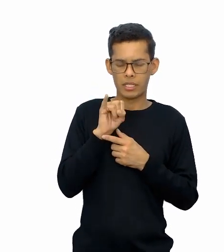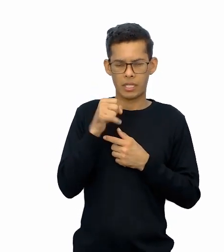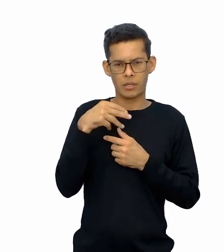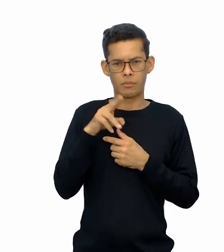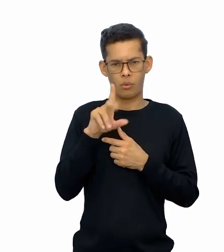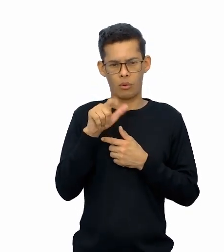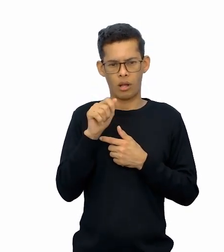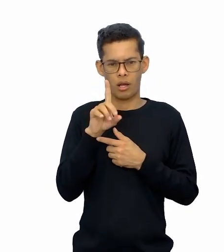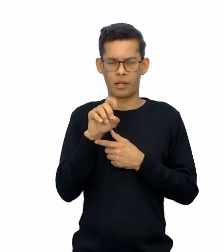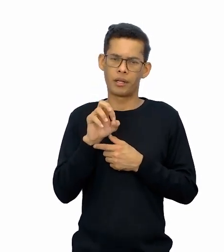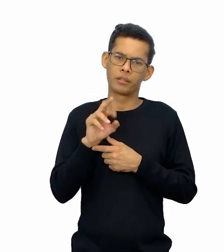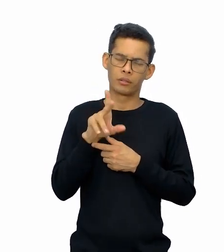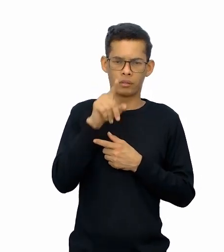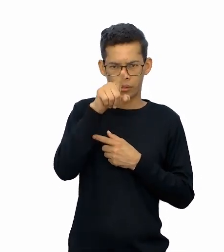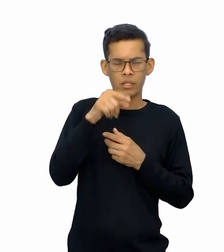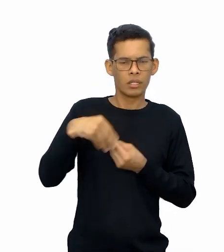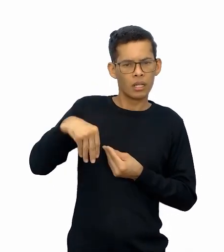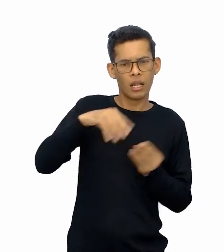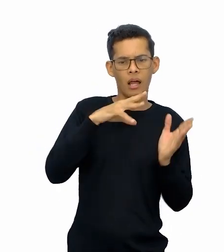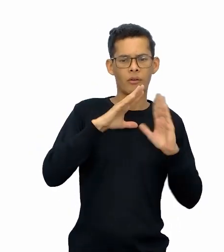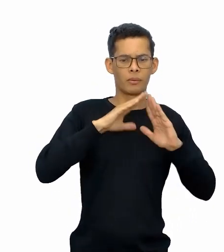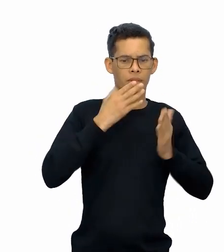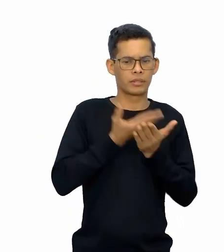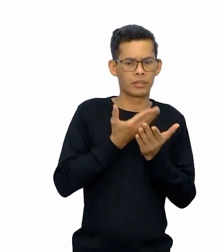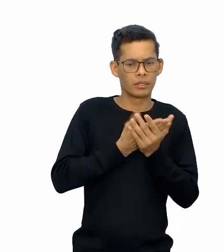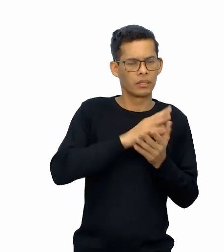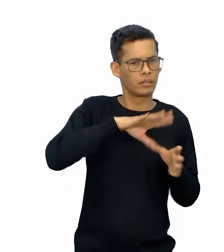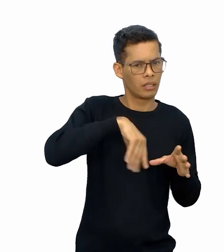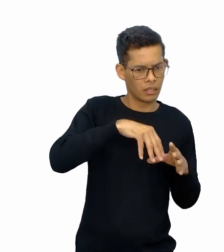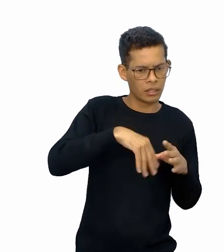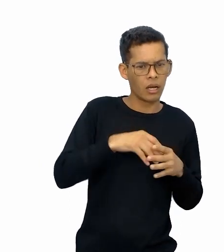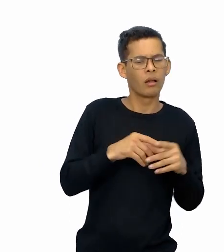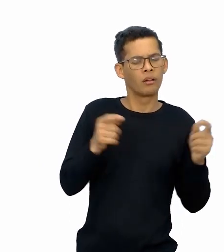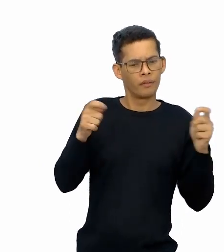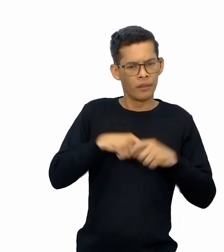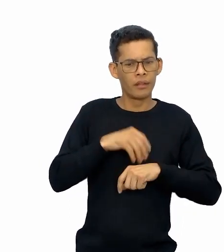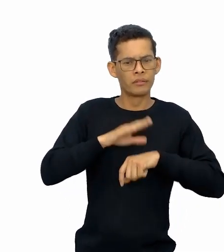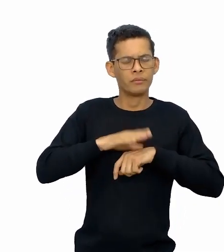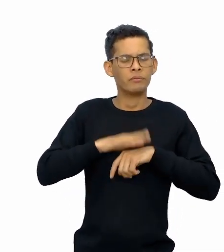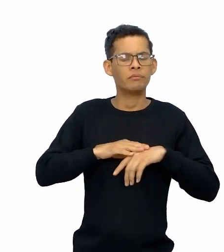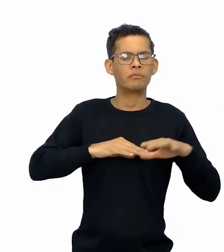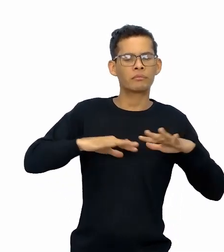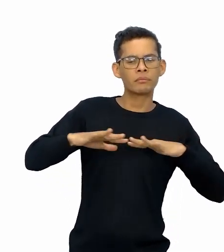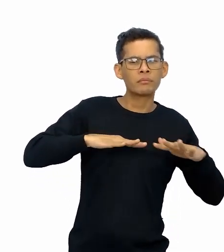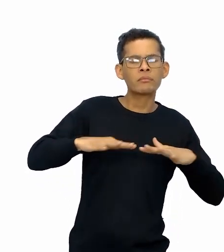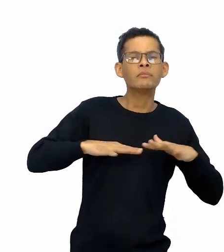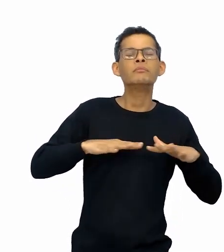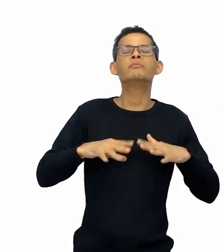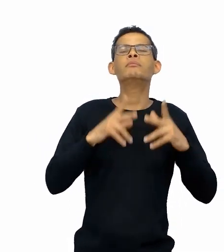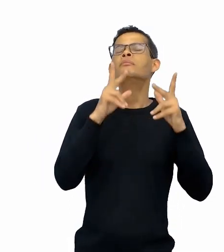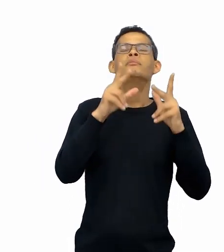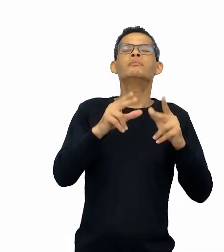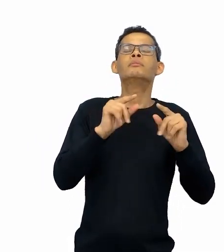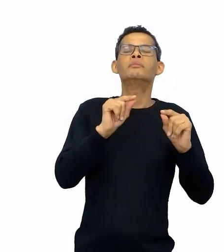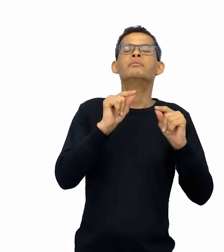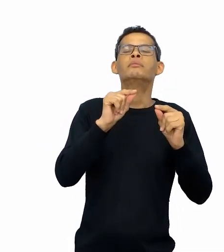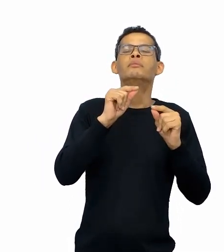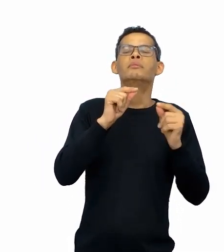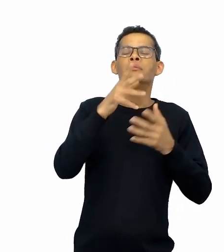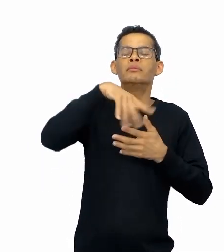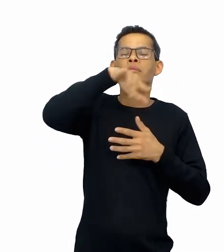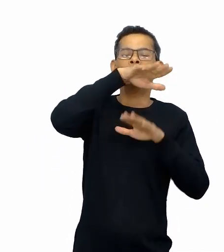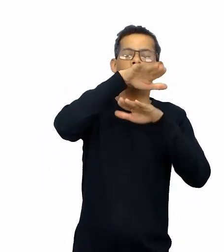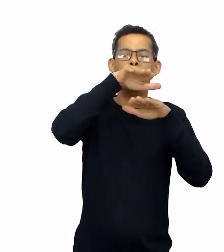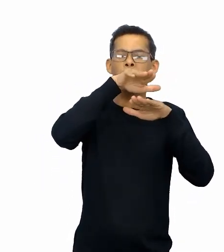aula e fazer esse movimento aí, né? Esse balé astronômico com os